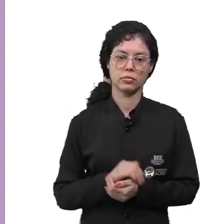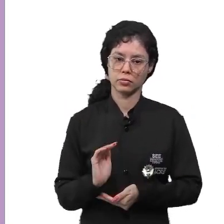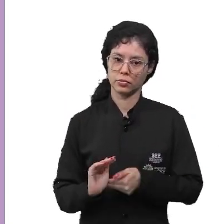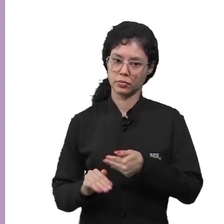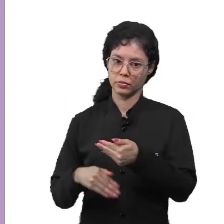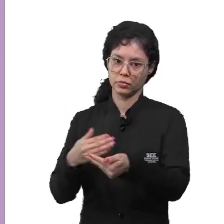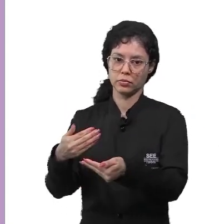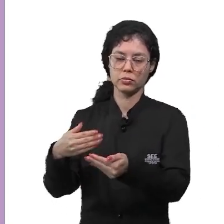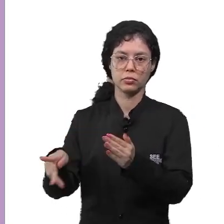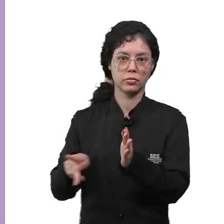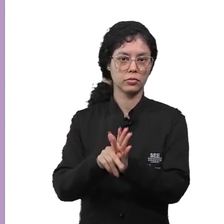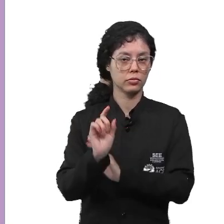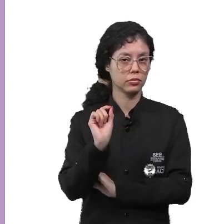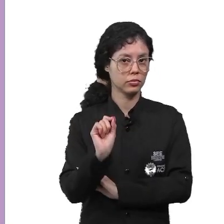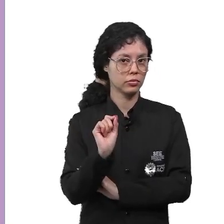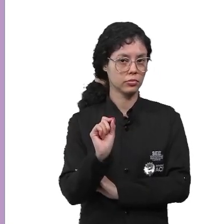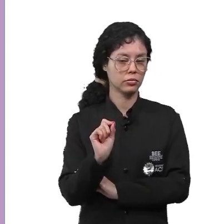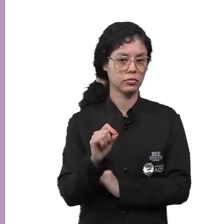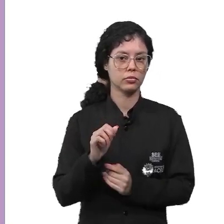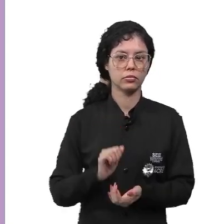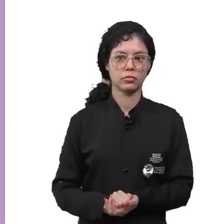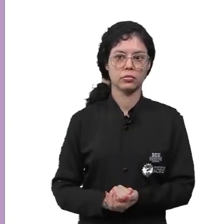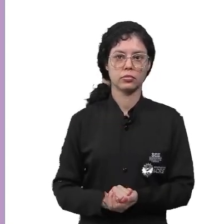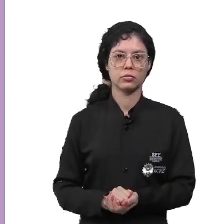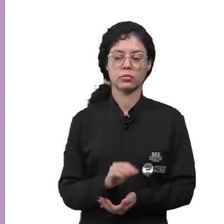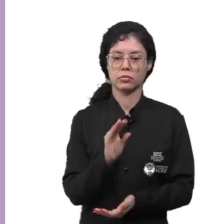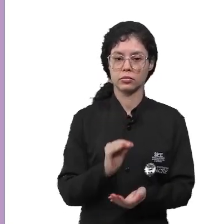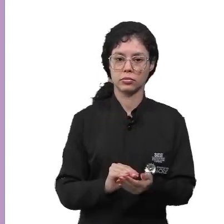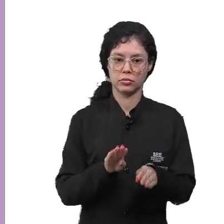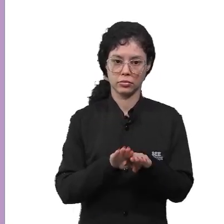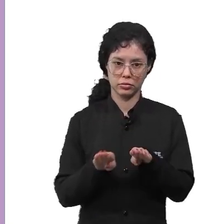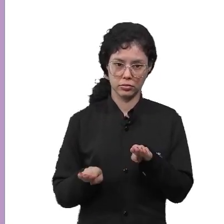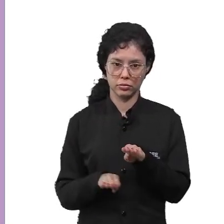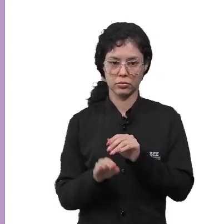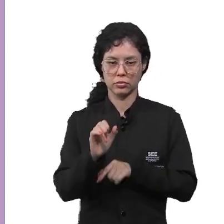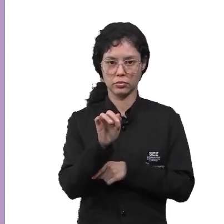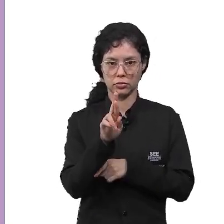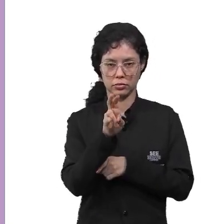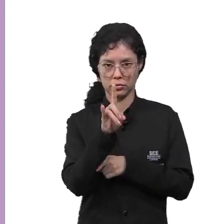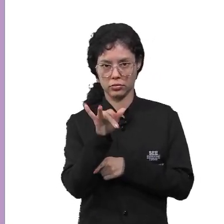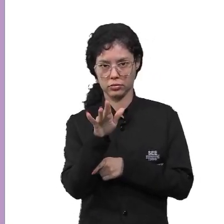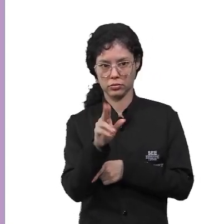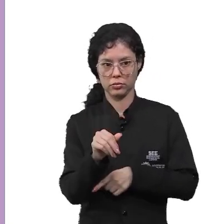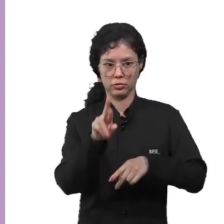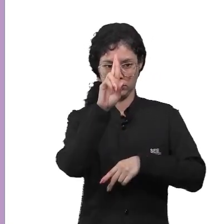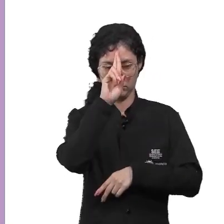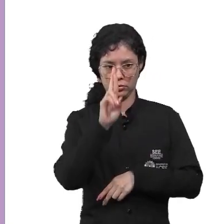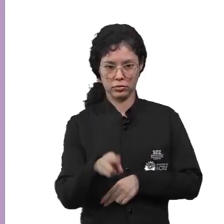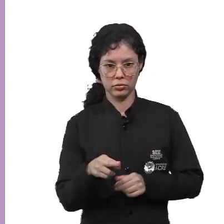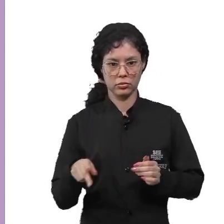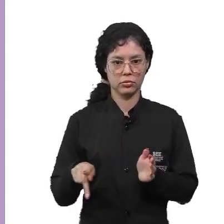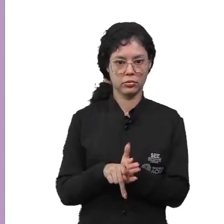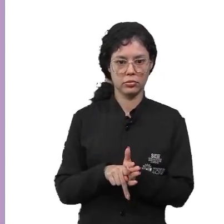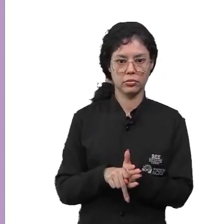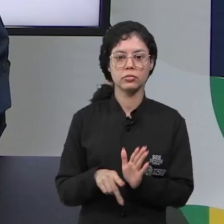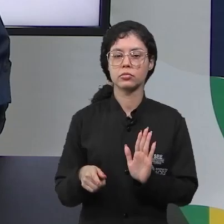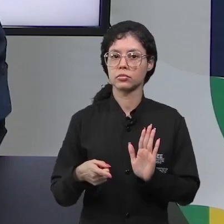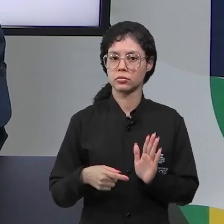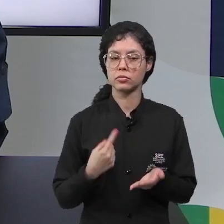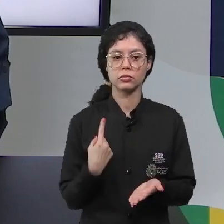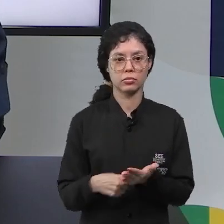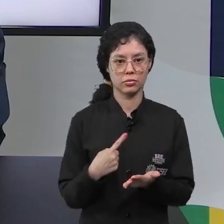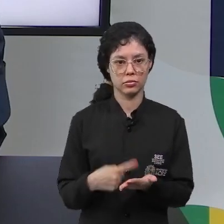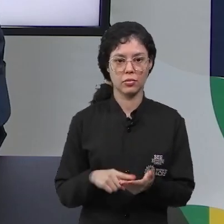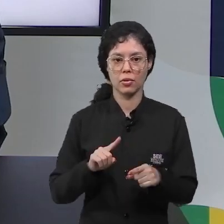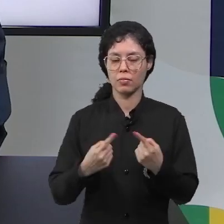Progresso. Esse progresso levou à desumanização. É aquela coisa da razão instrumental. Prometeu, mas